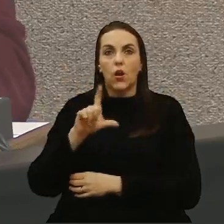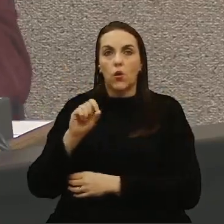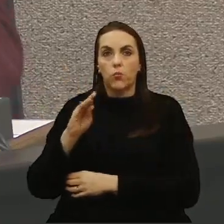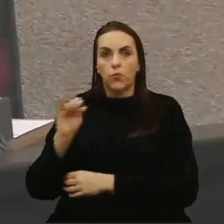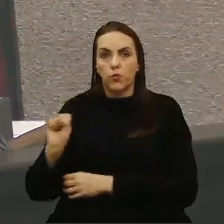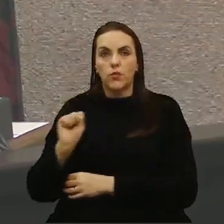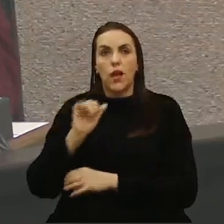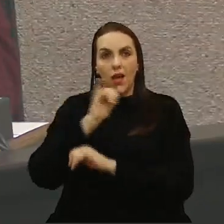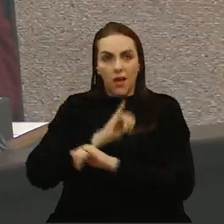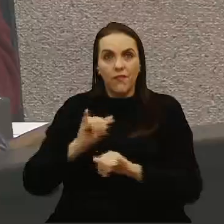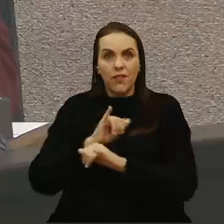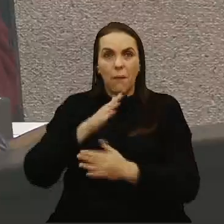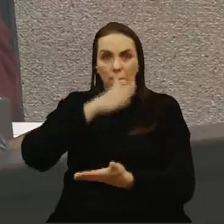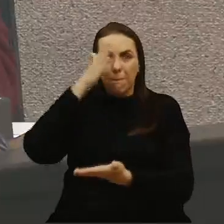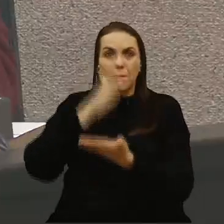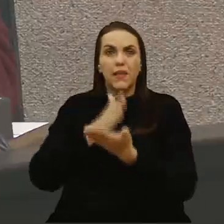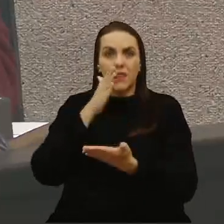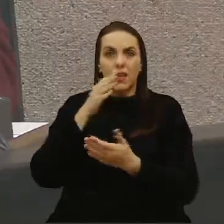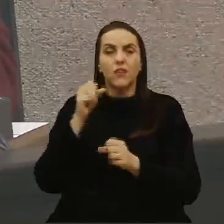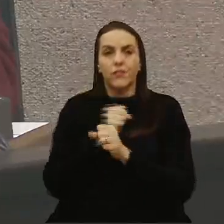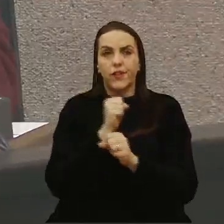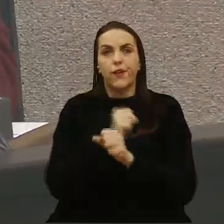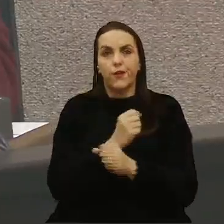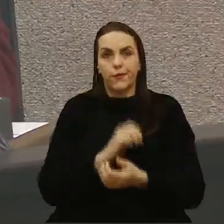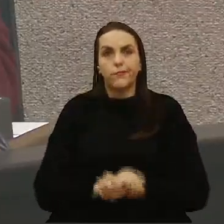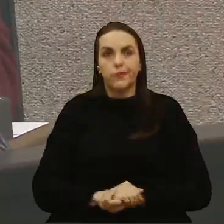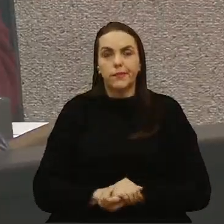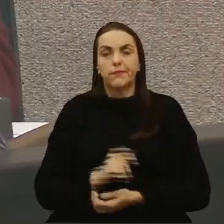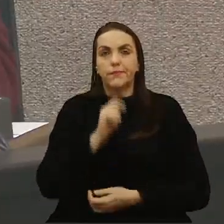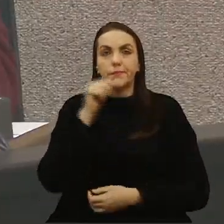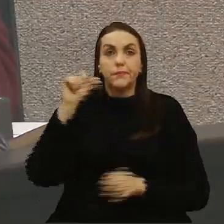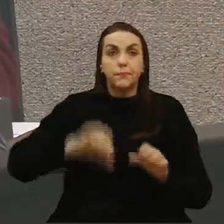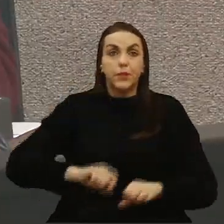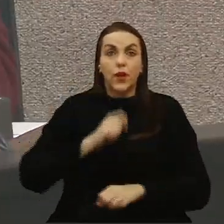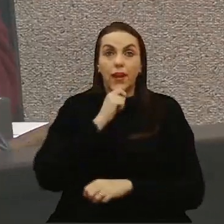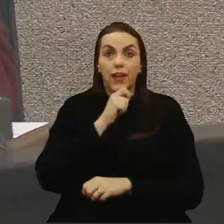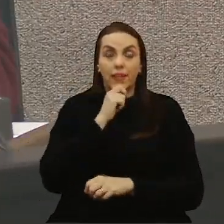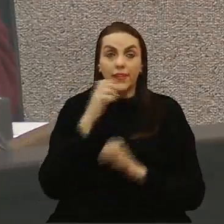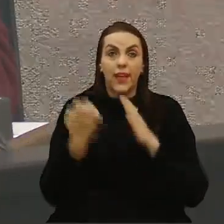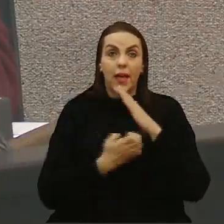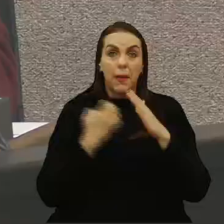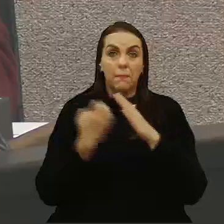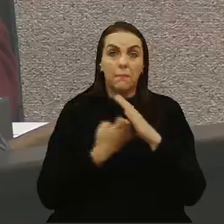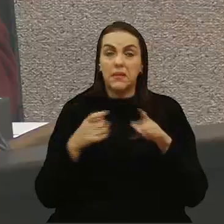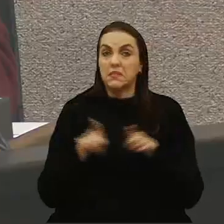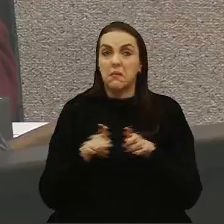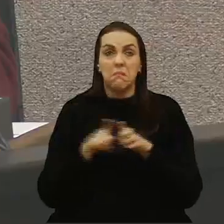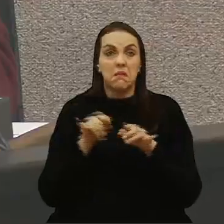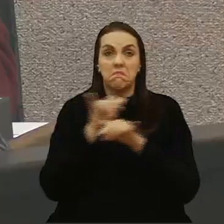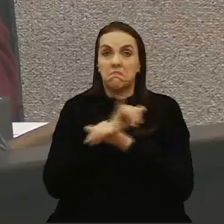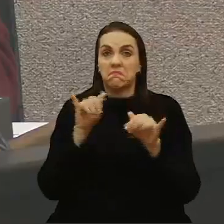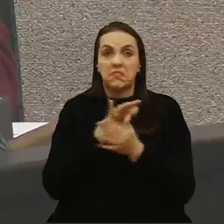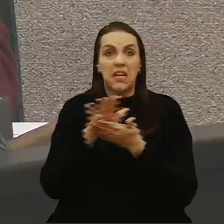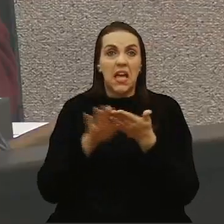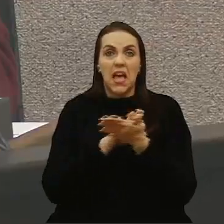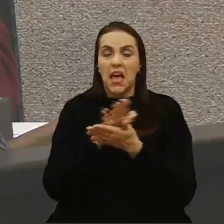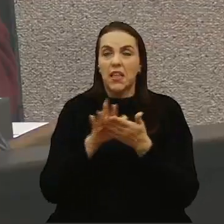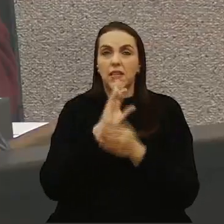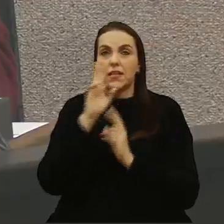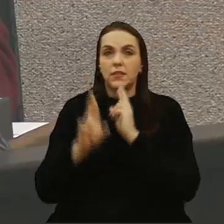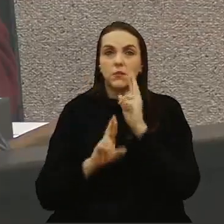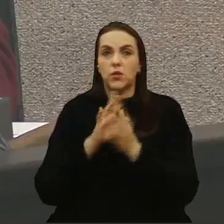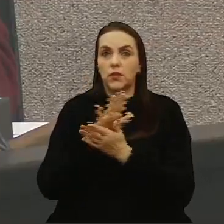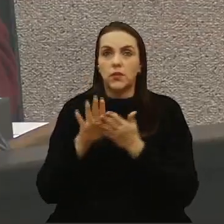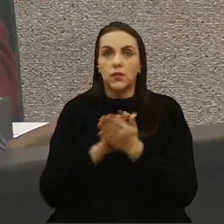apenas metade da obra. E pior ainda é que parece que a empresa ainda não deu satisfação